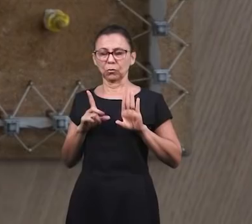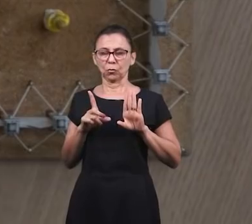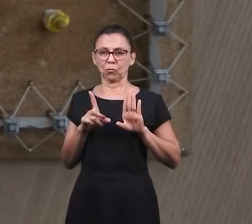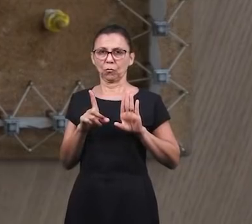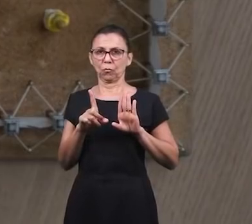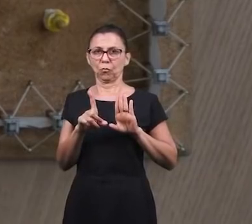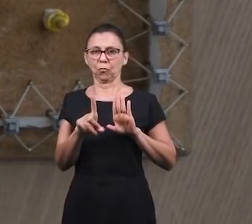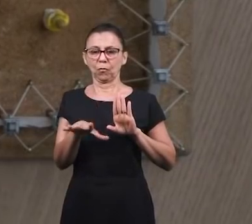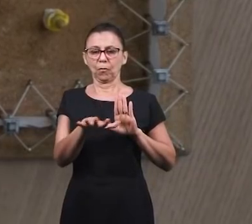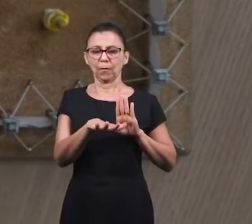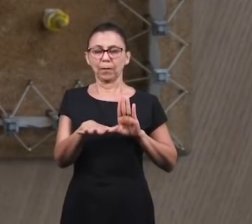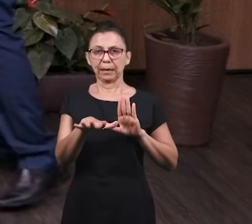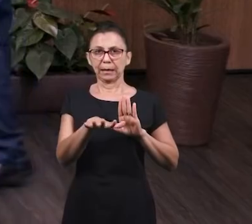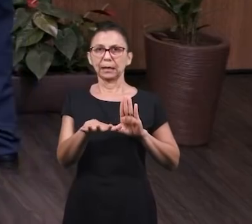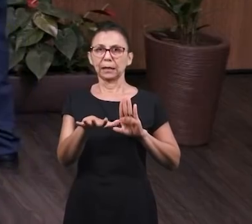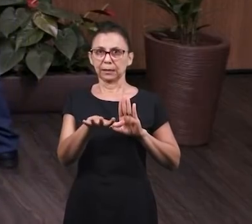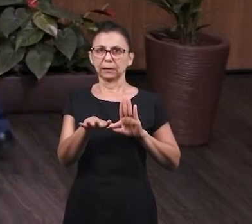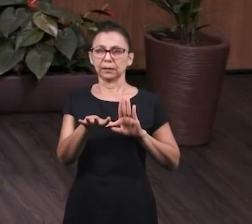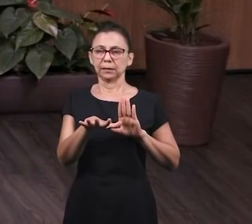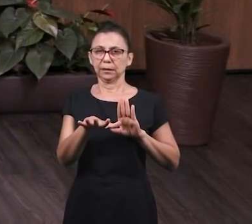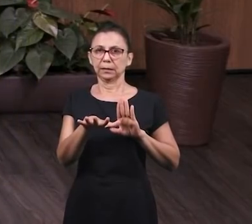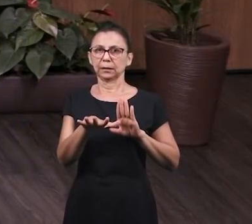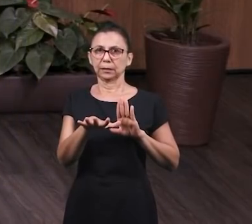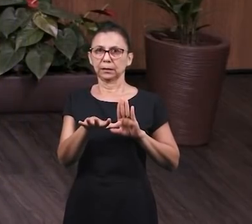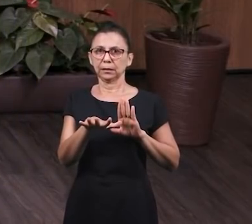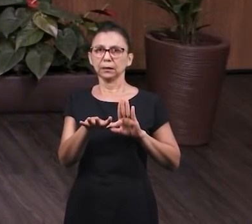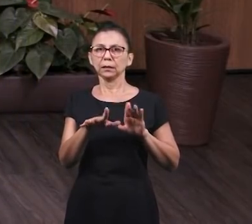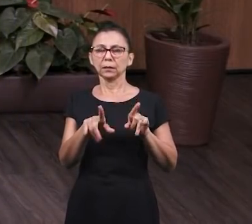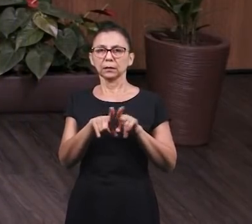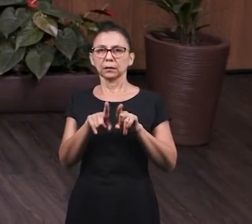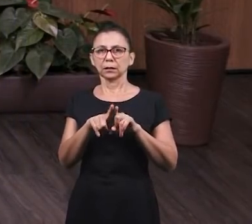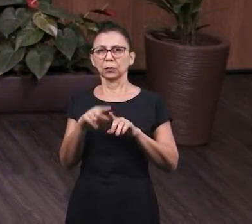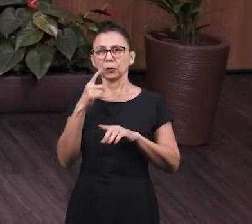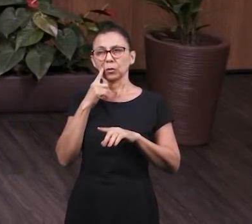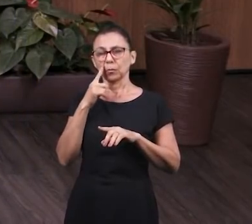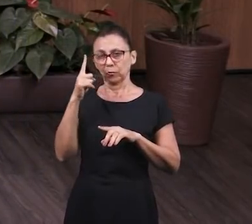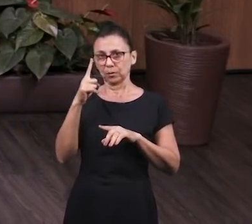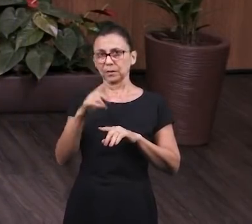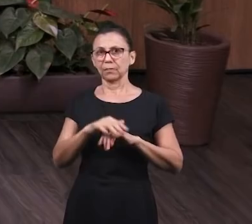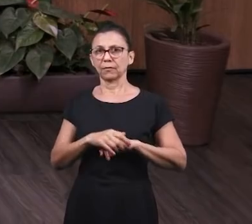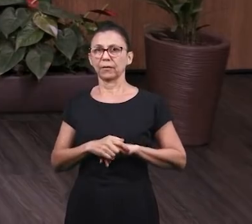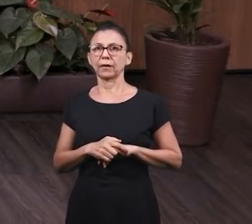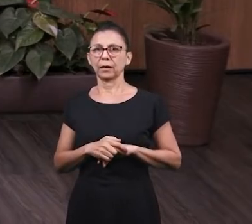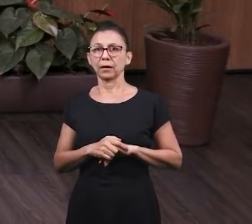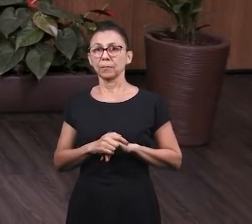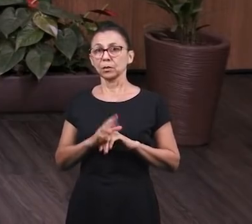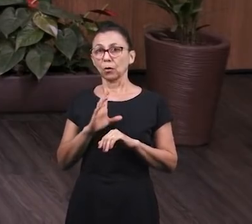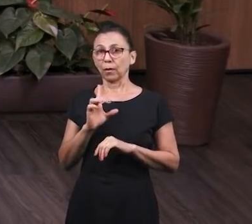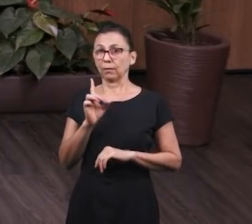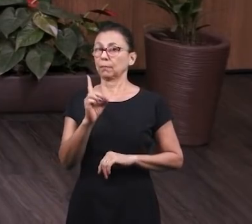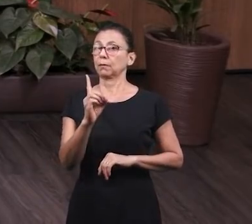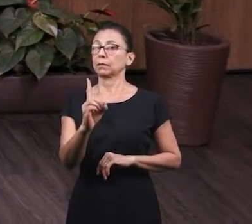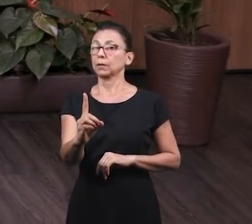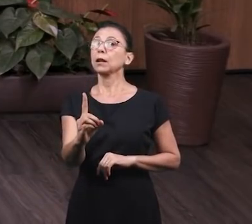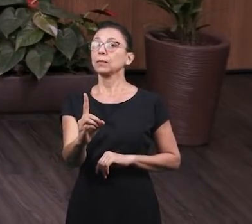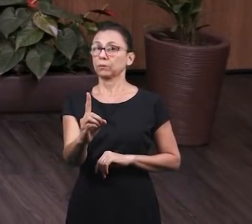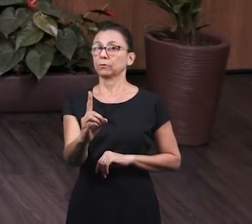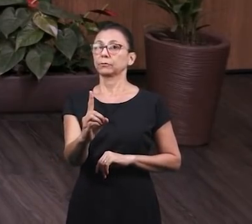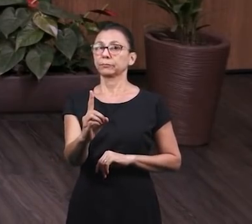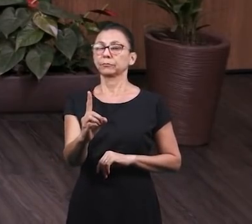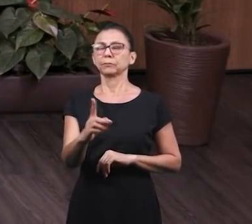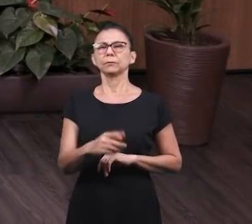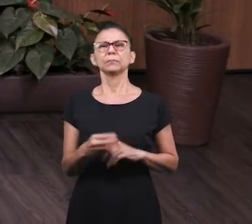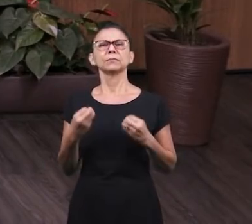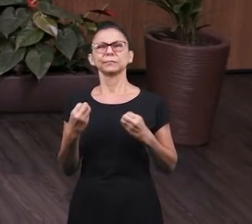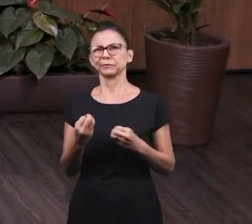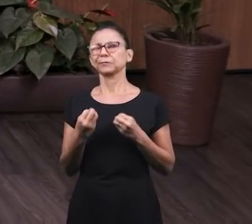átrio exterior, como também aqui esta ilustração na projeção, o homem entrava por aqui.